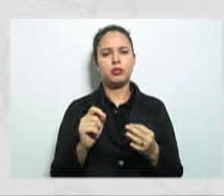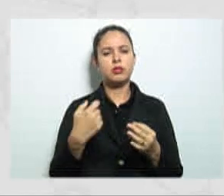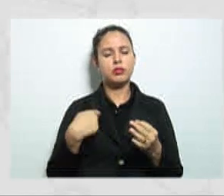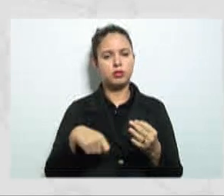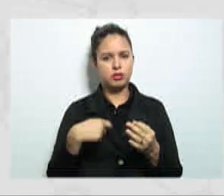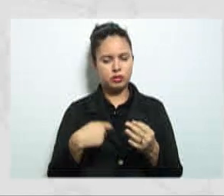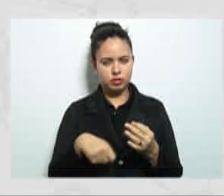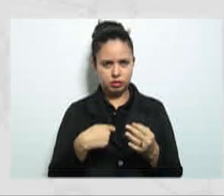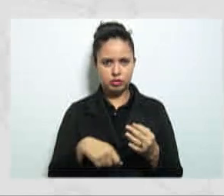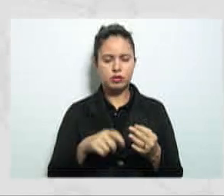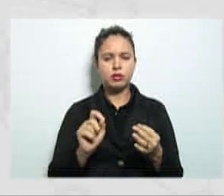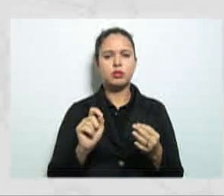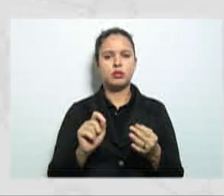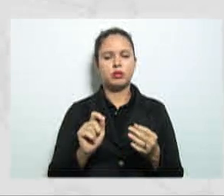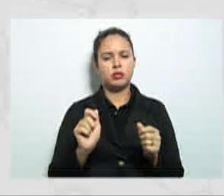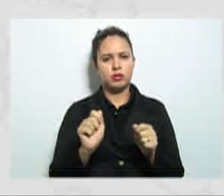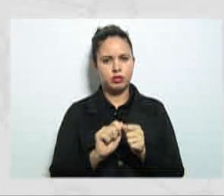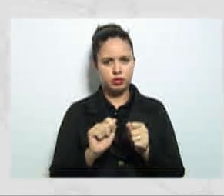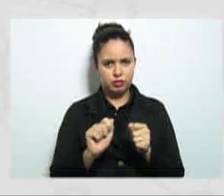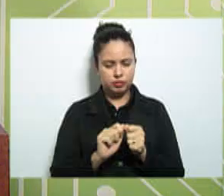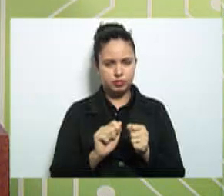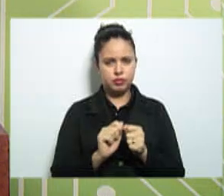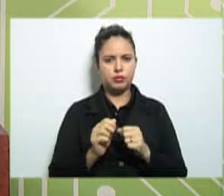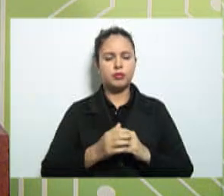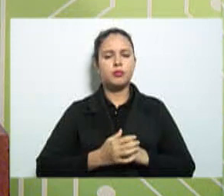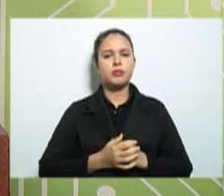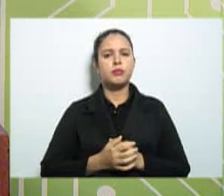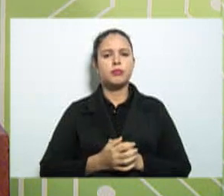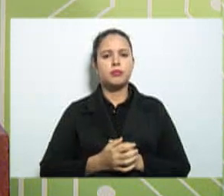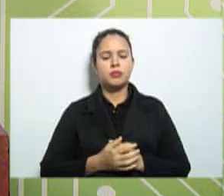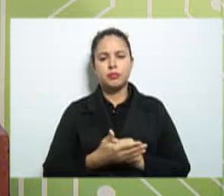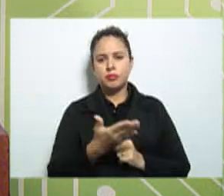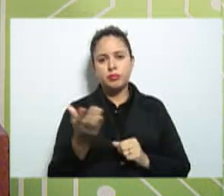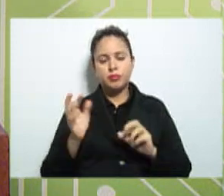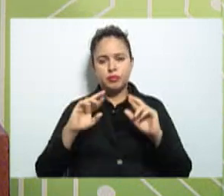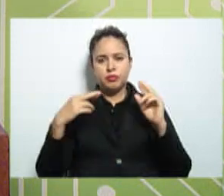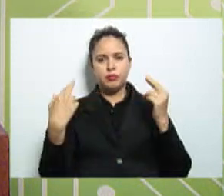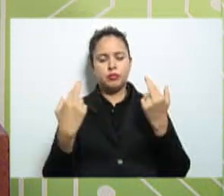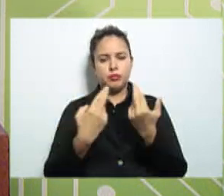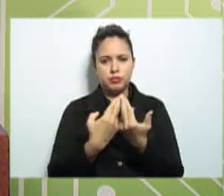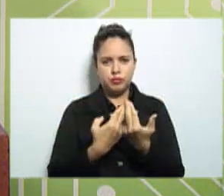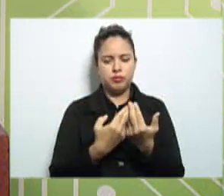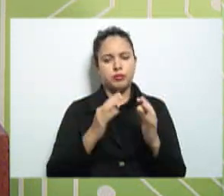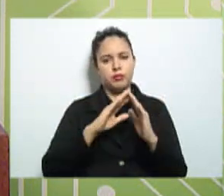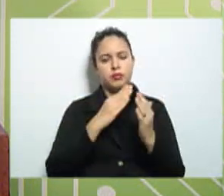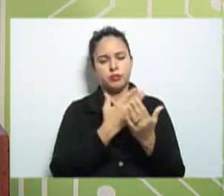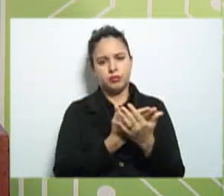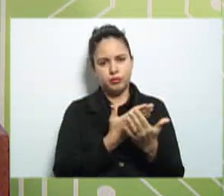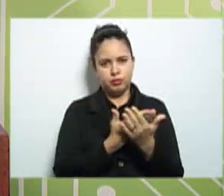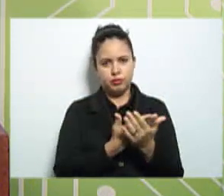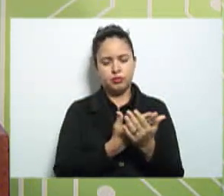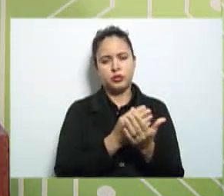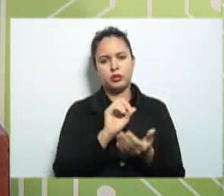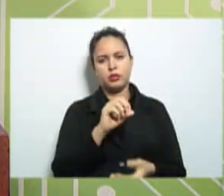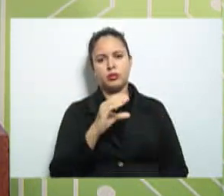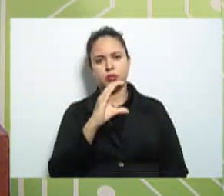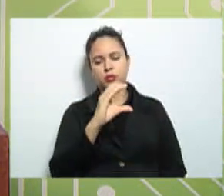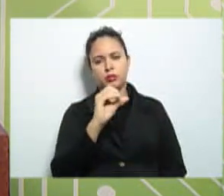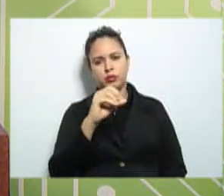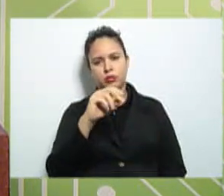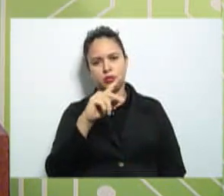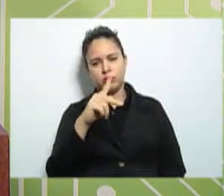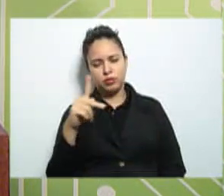fato deve ser feita. Então, quando vocês estiverem aí em reunião, seja na escola, seja em cooperativa,